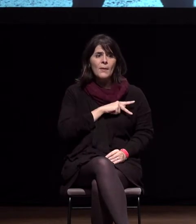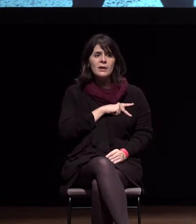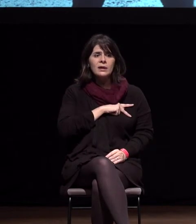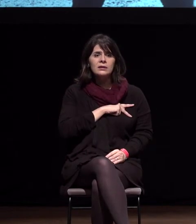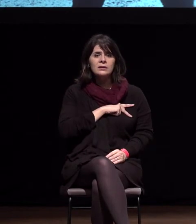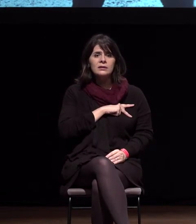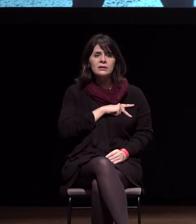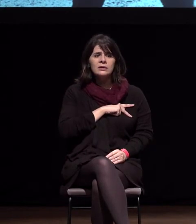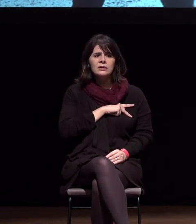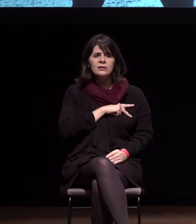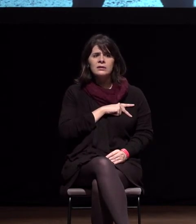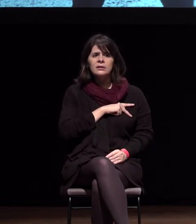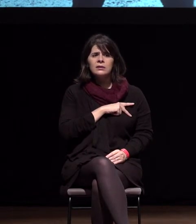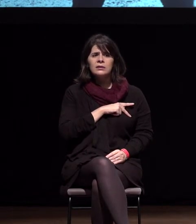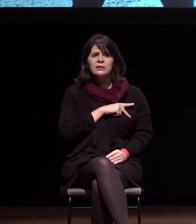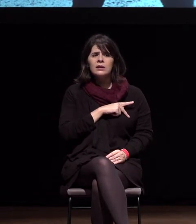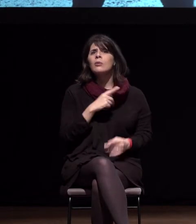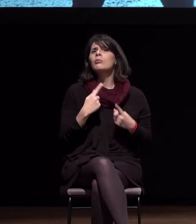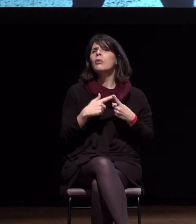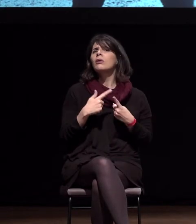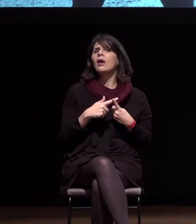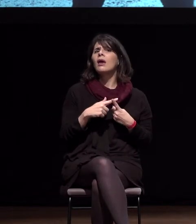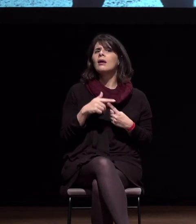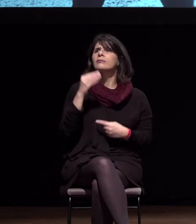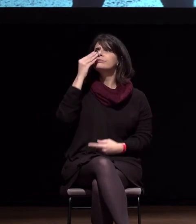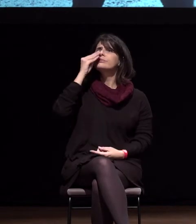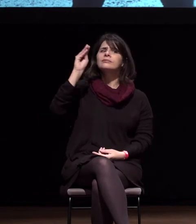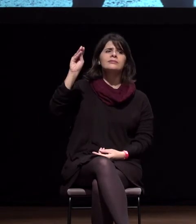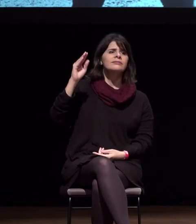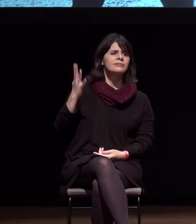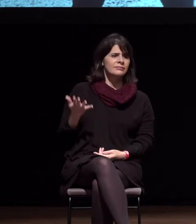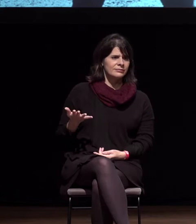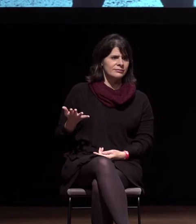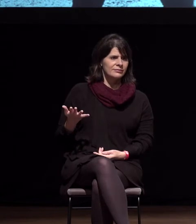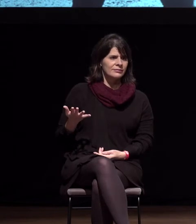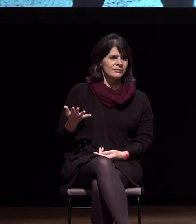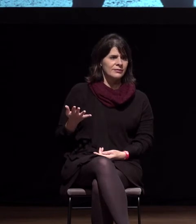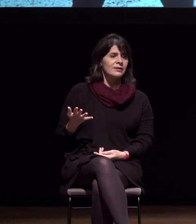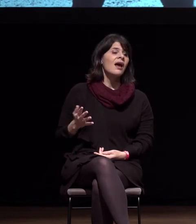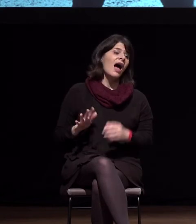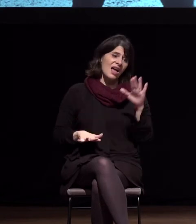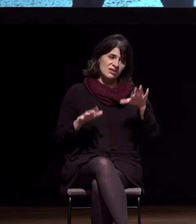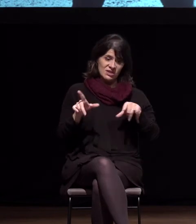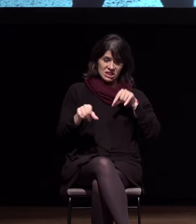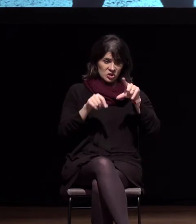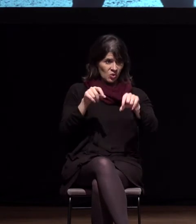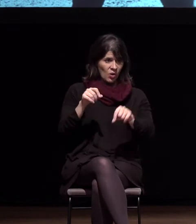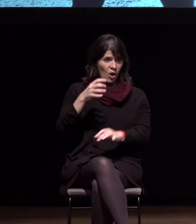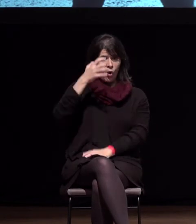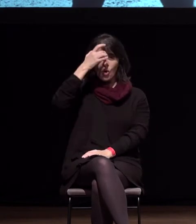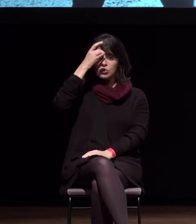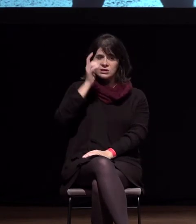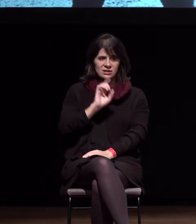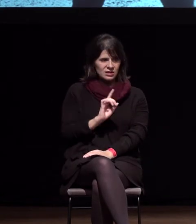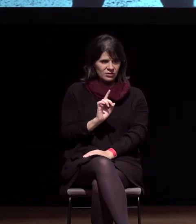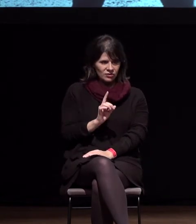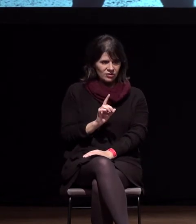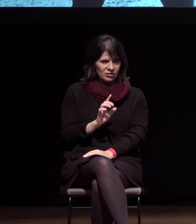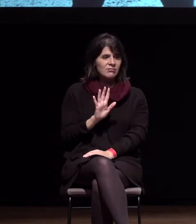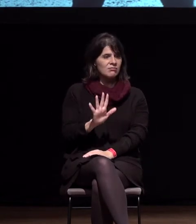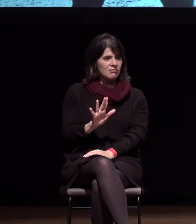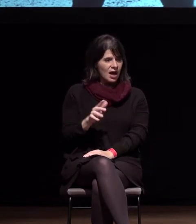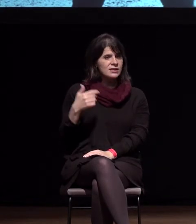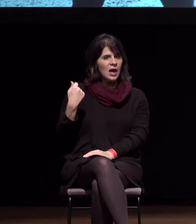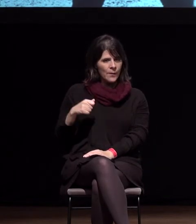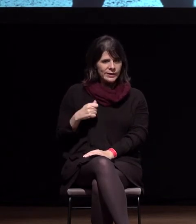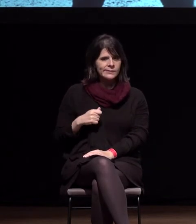negar? Não é? A escolha nem sempre é consciente. Mas eu preciso vencer.